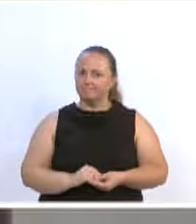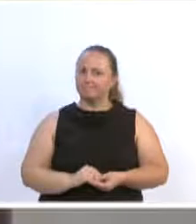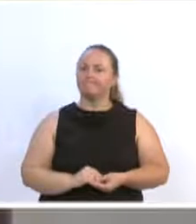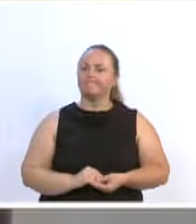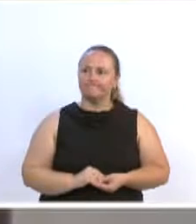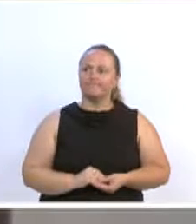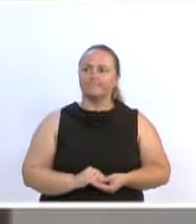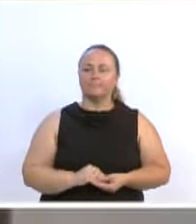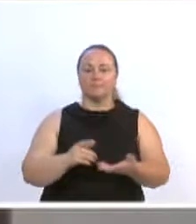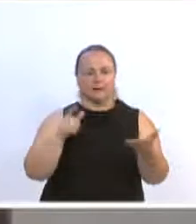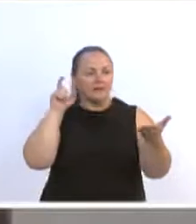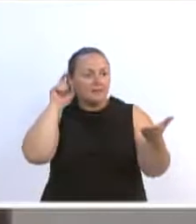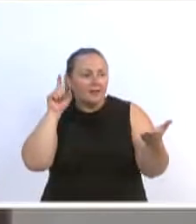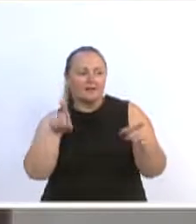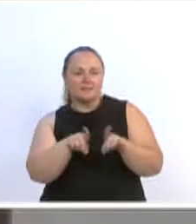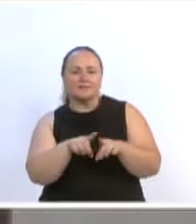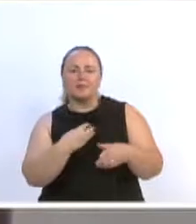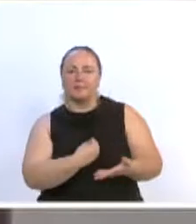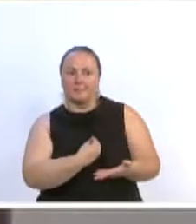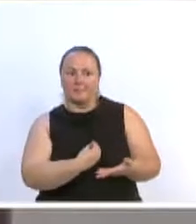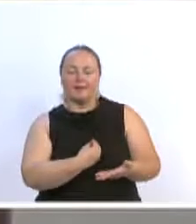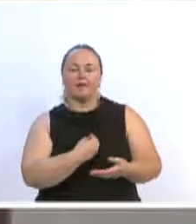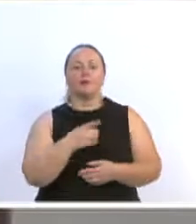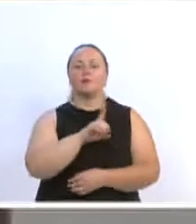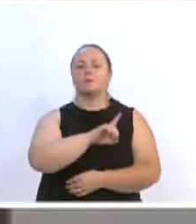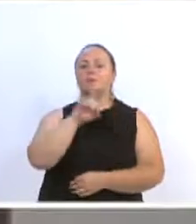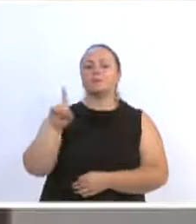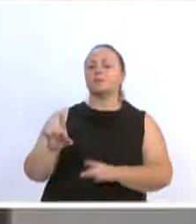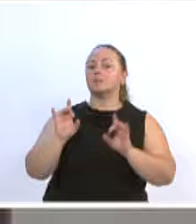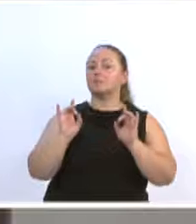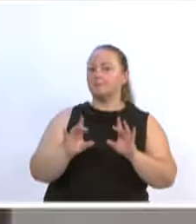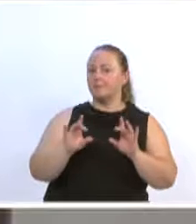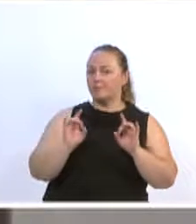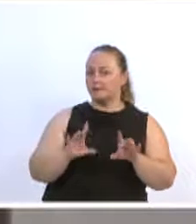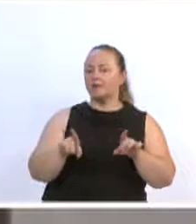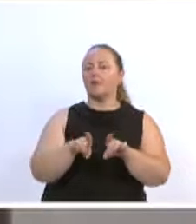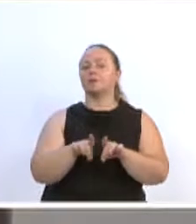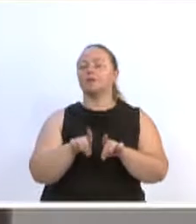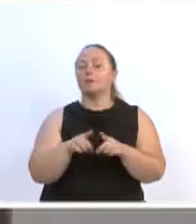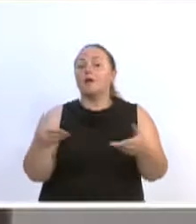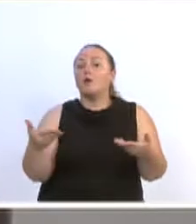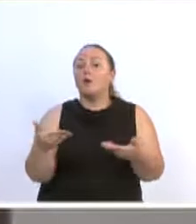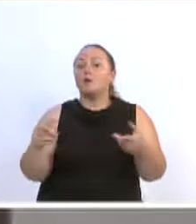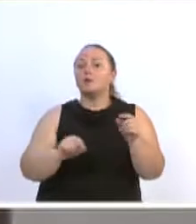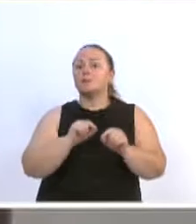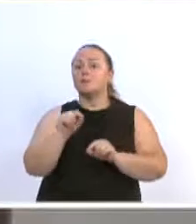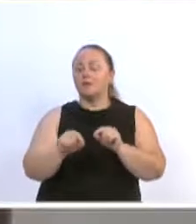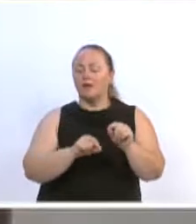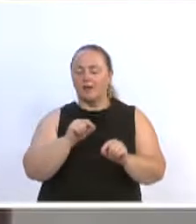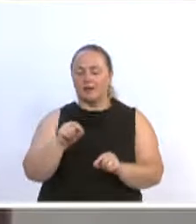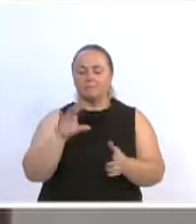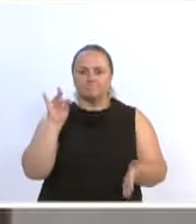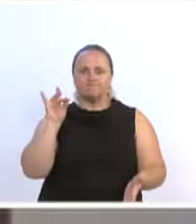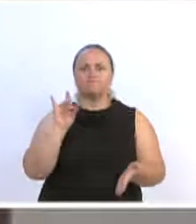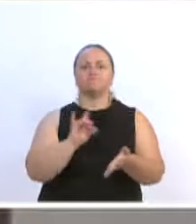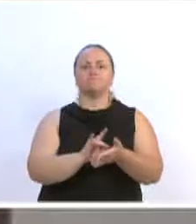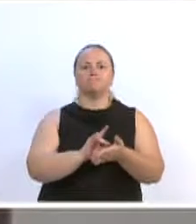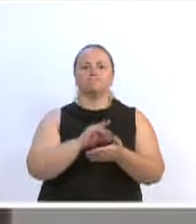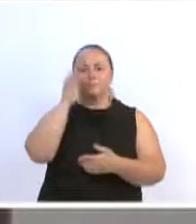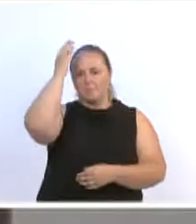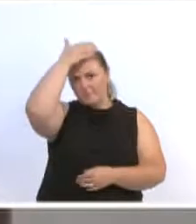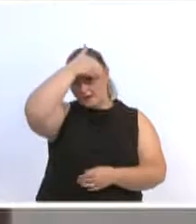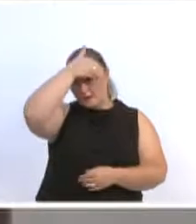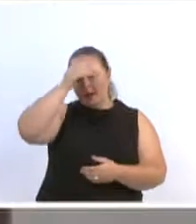e em si também se faz presente além de ser uma data muito especial hoje é posso dizer meu amigo mário hildebrant que